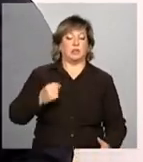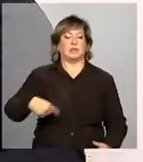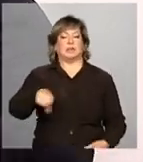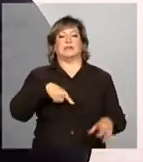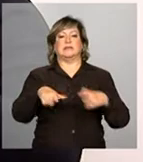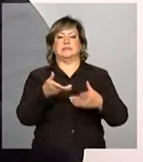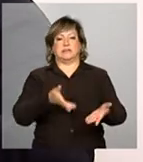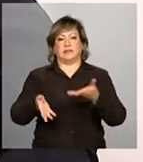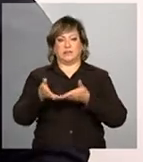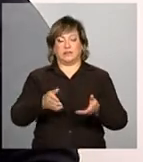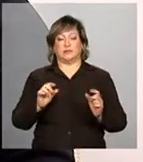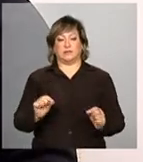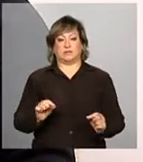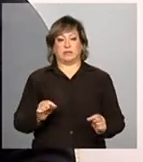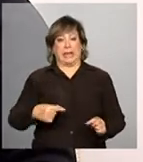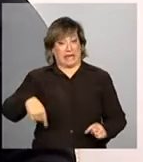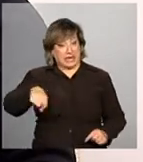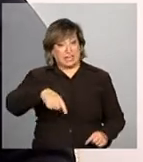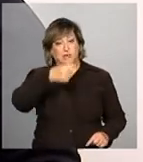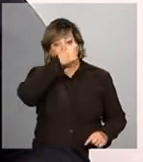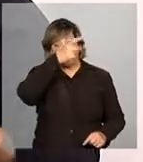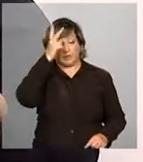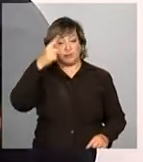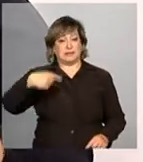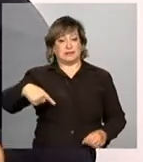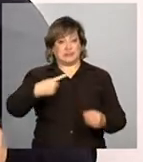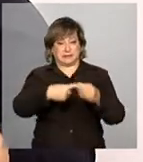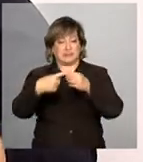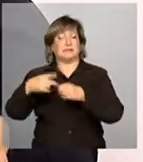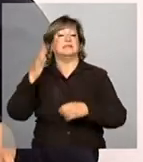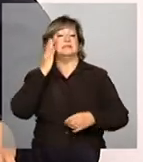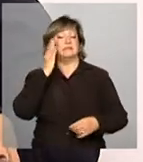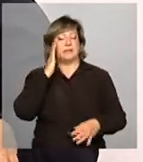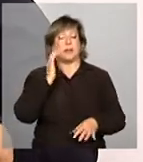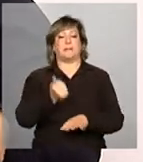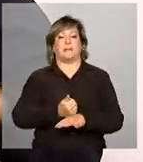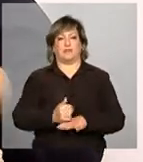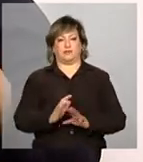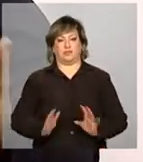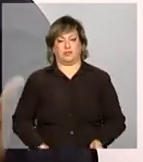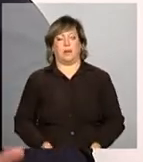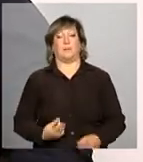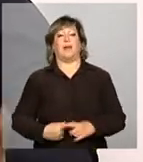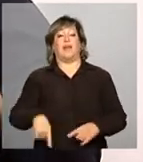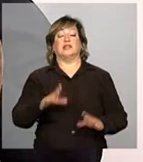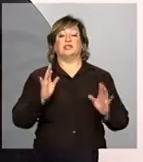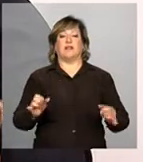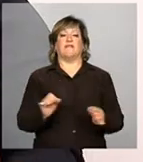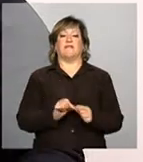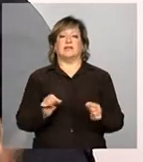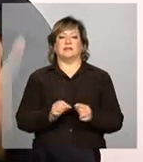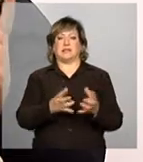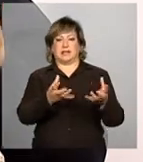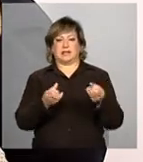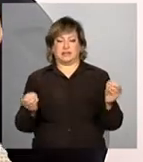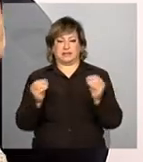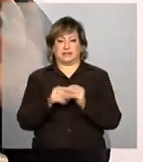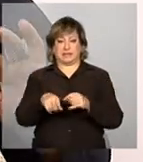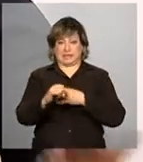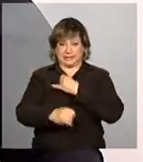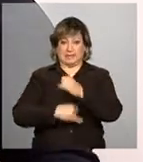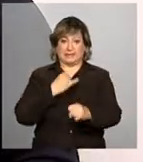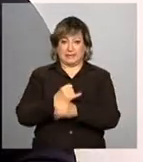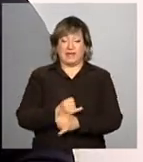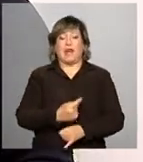serviços né e os municípios estão sabendo melhor porque eles já inclusive fizeram uma adesão pela internet